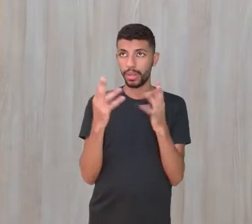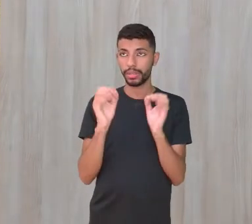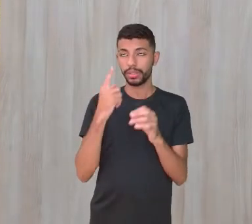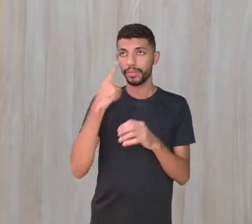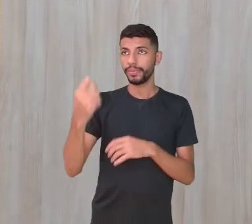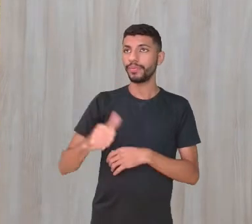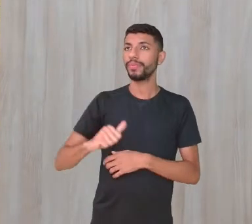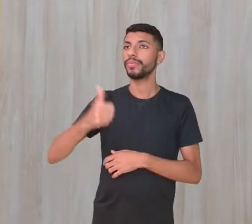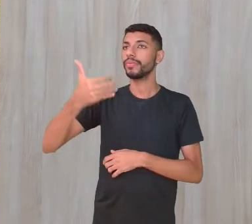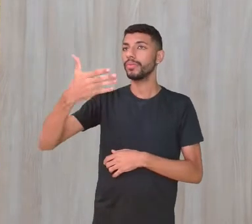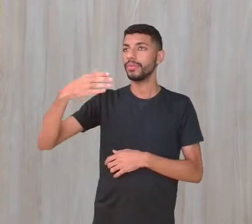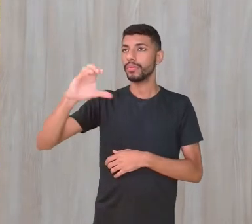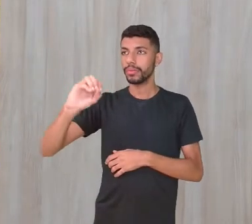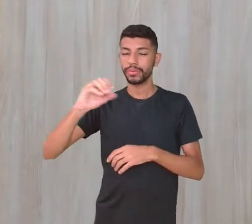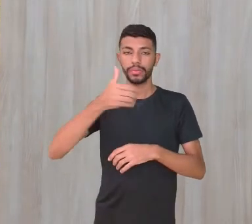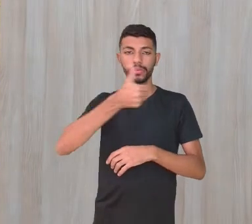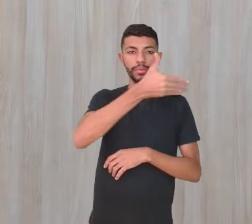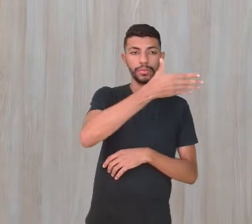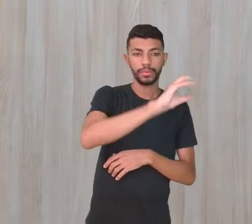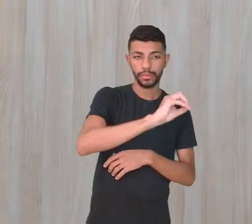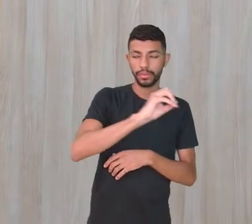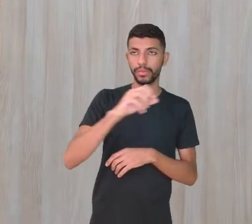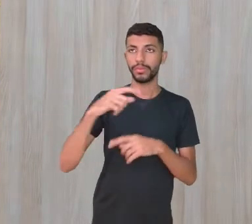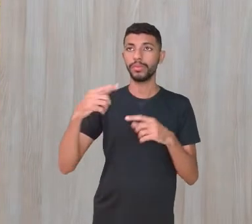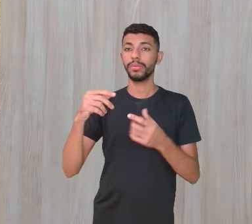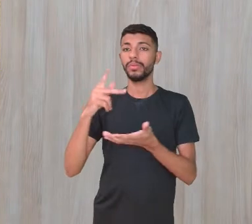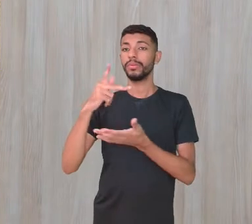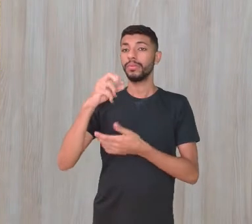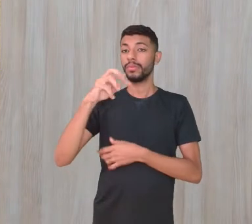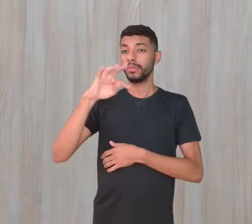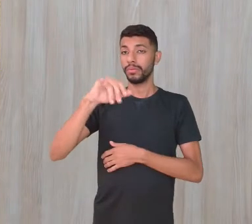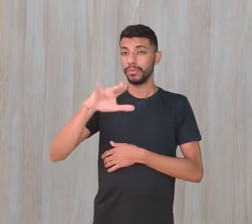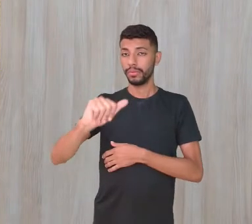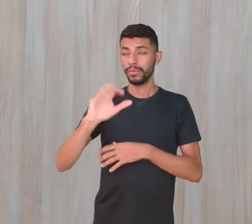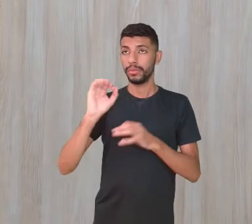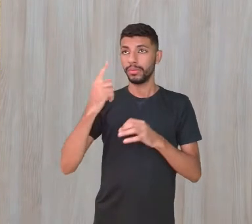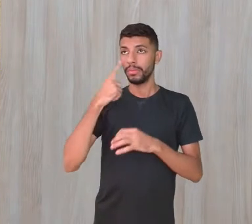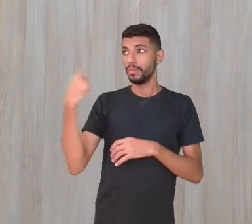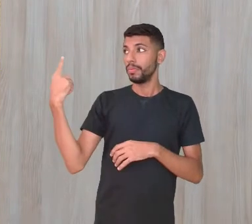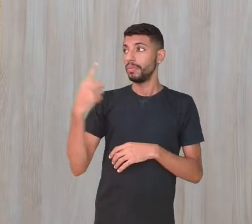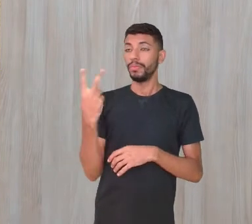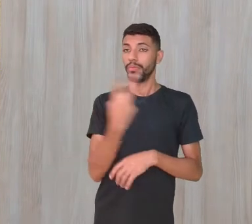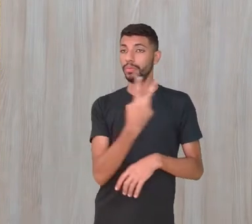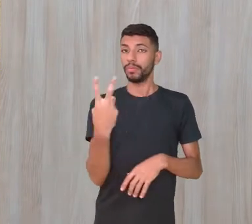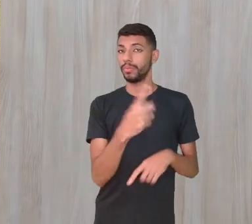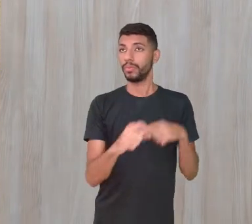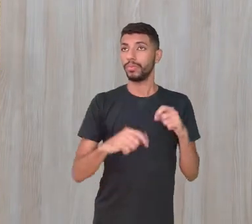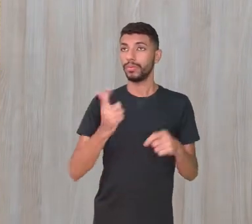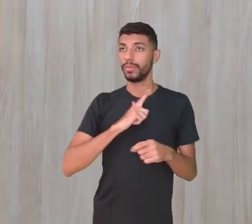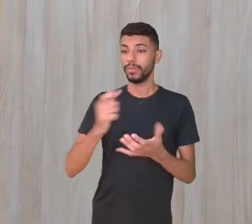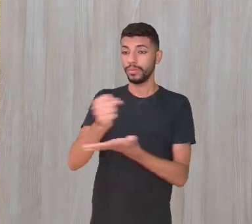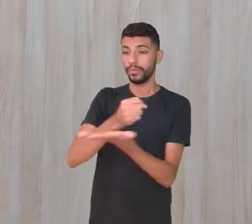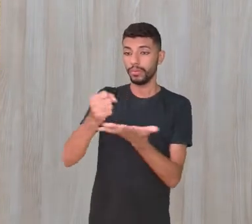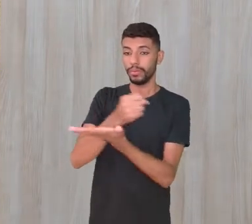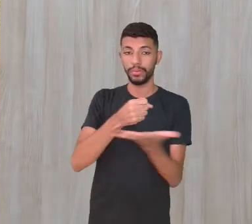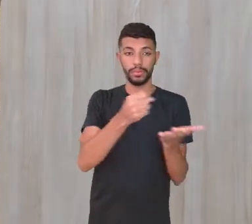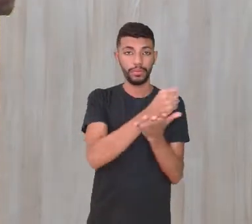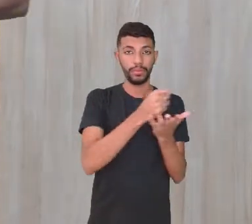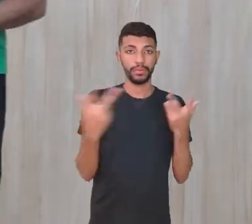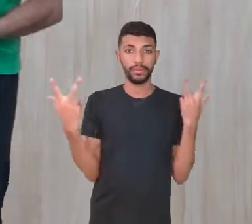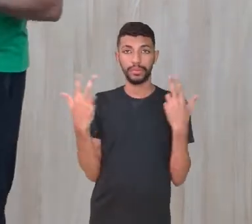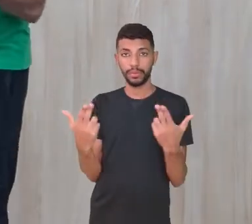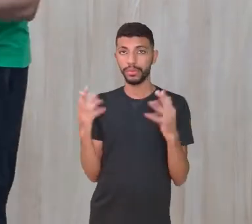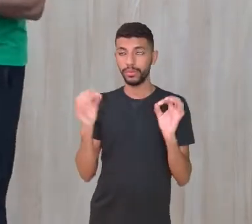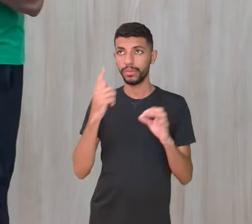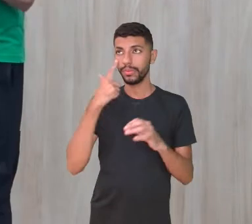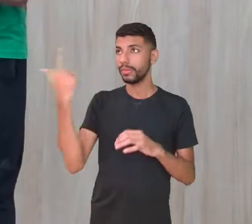multiplicação, certo? De duas potências, e essas potências, ela tem o quê? A mesma base, beleza?